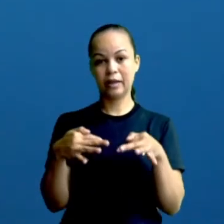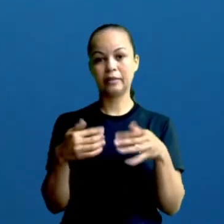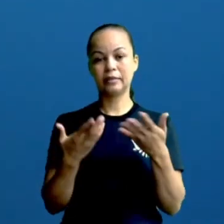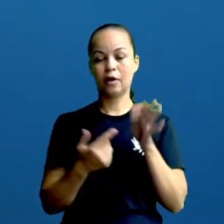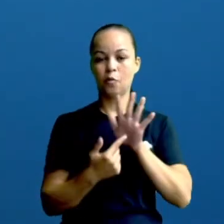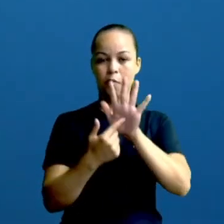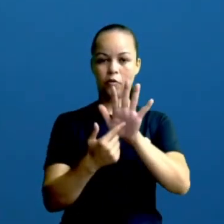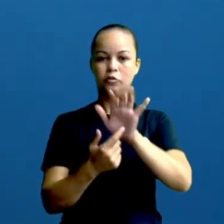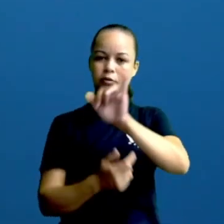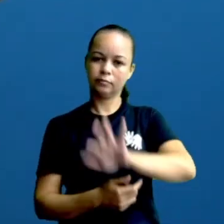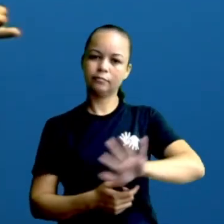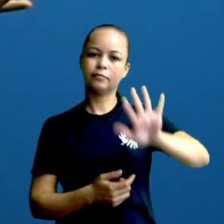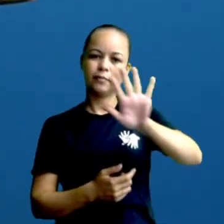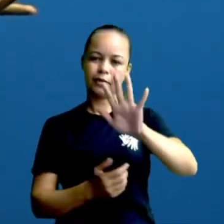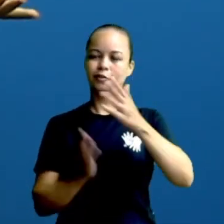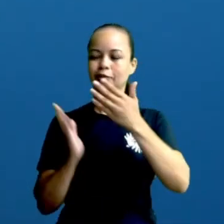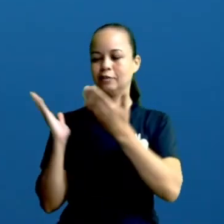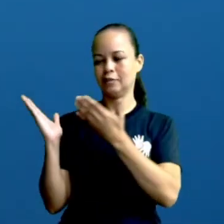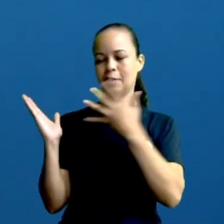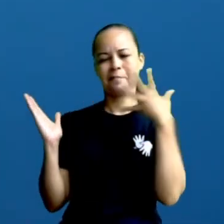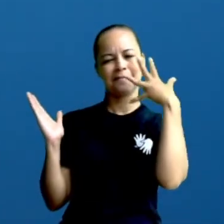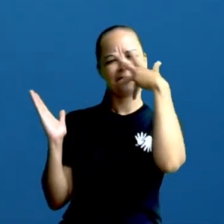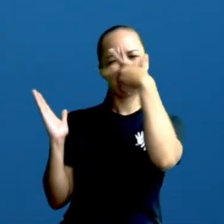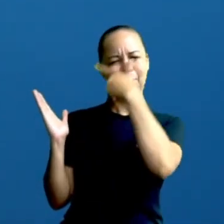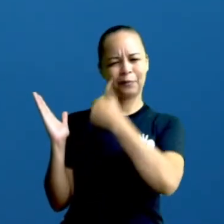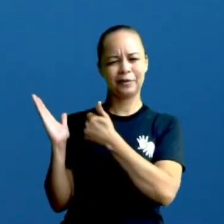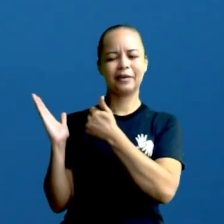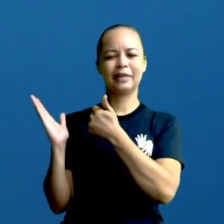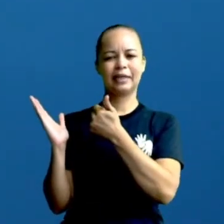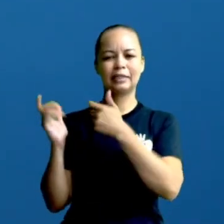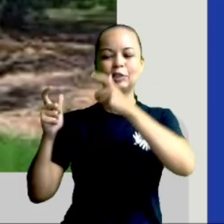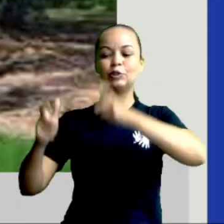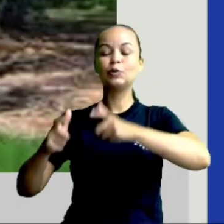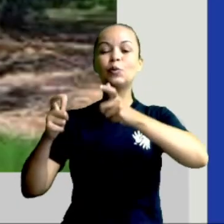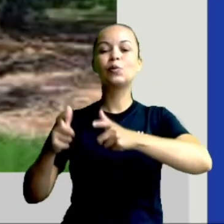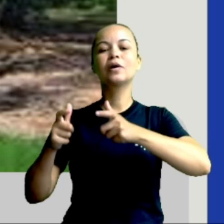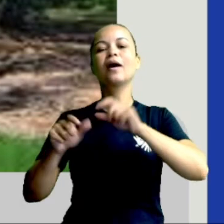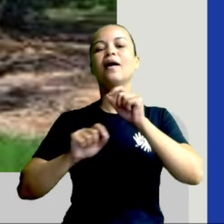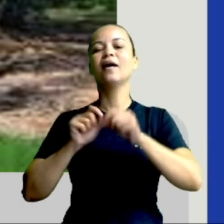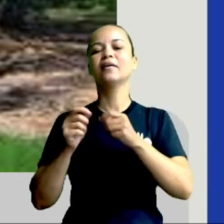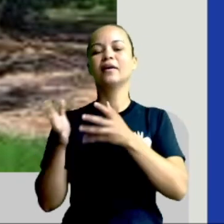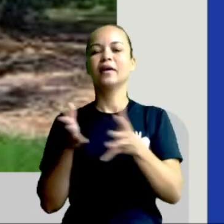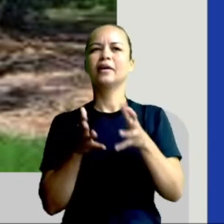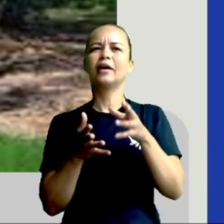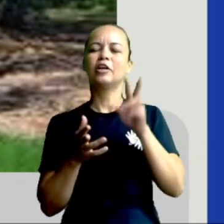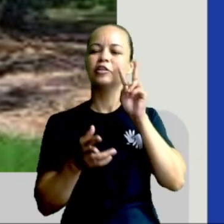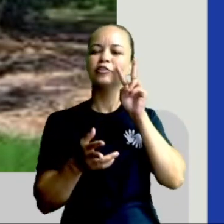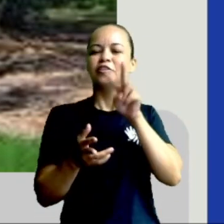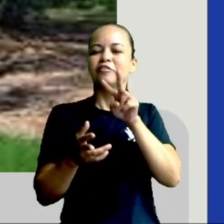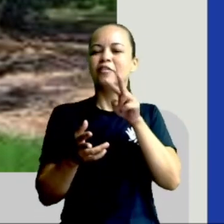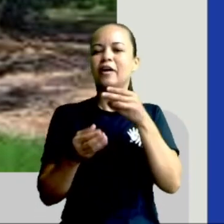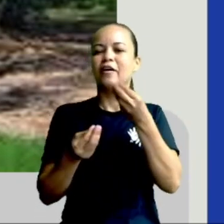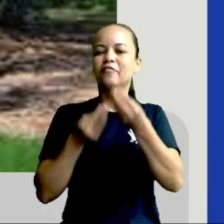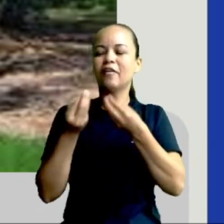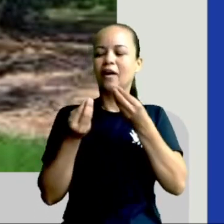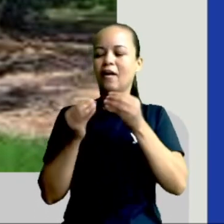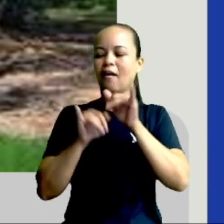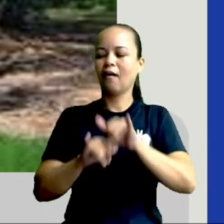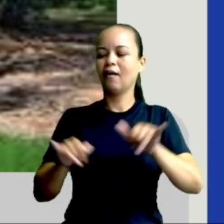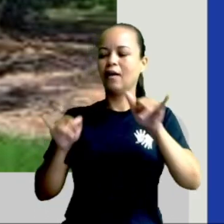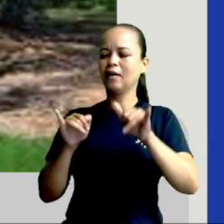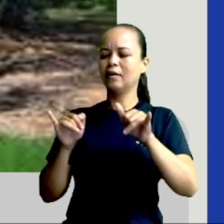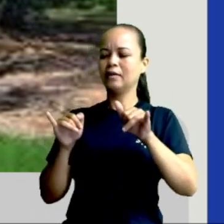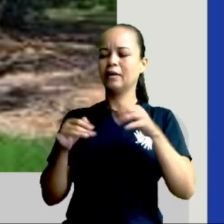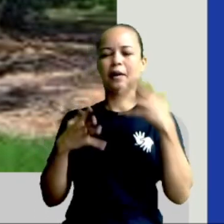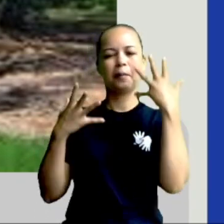essa imagem aí linda, maravilhosa, de um ambiente que a gente diz assim, ó, gente, que ambiente lindo,